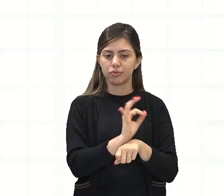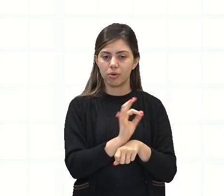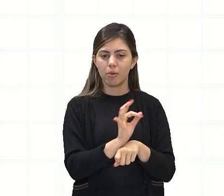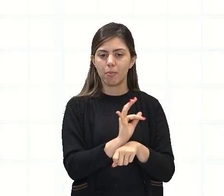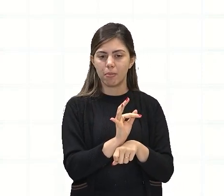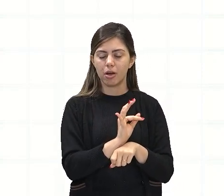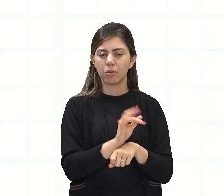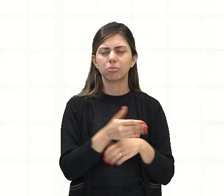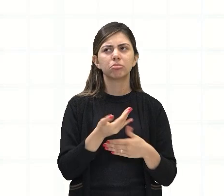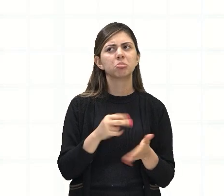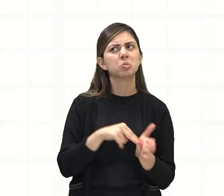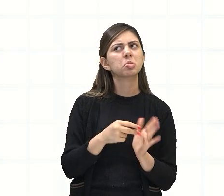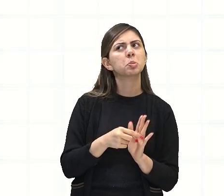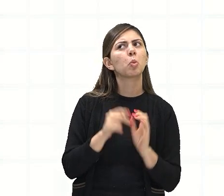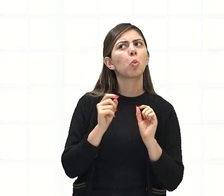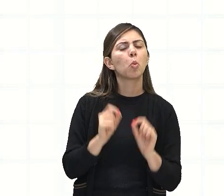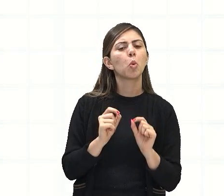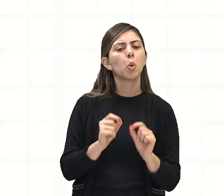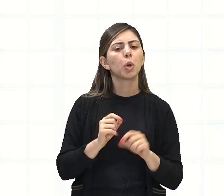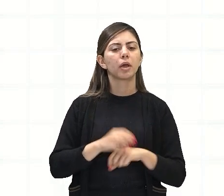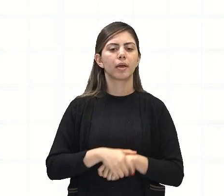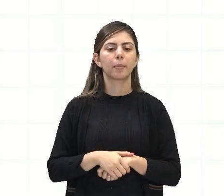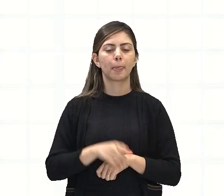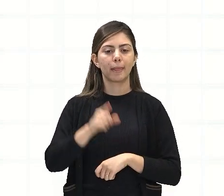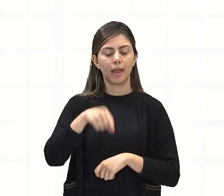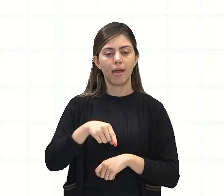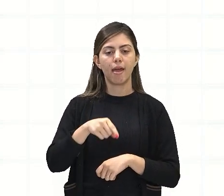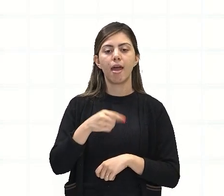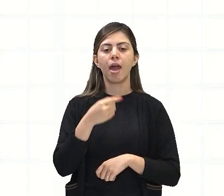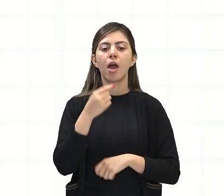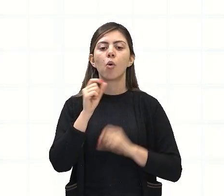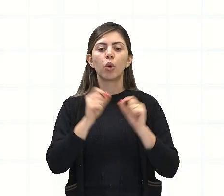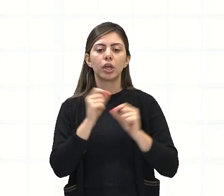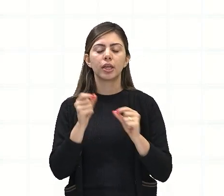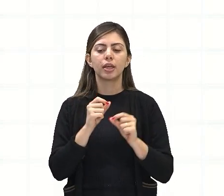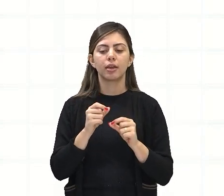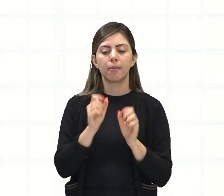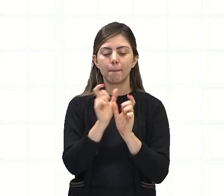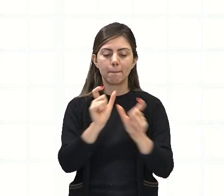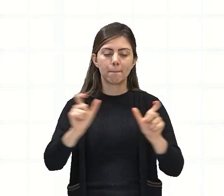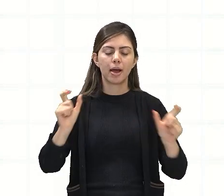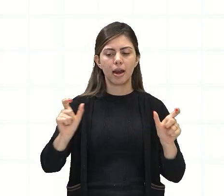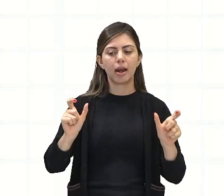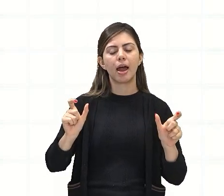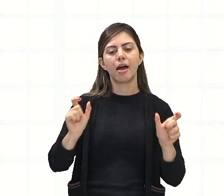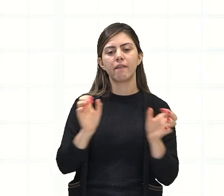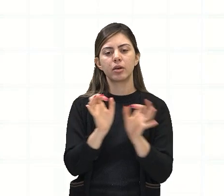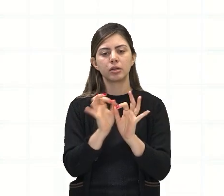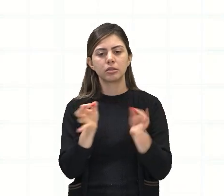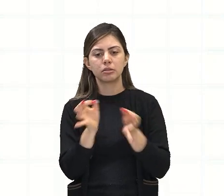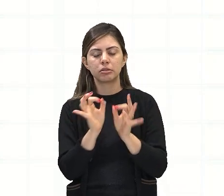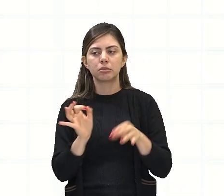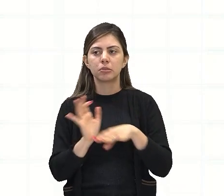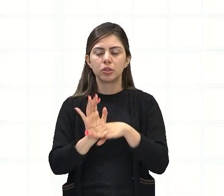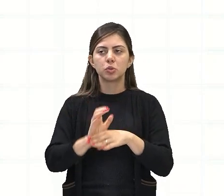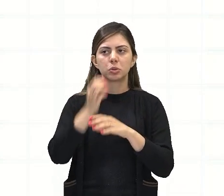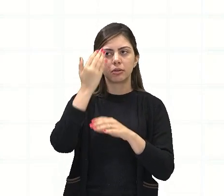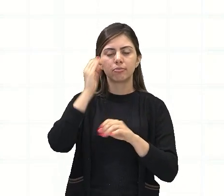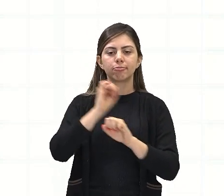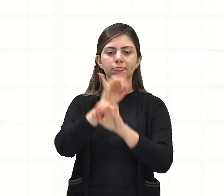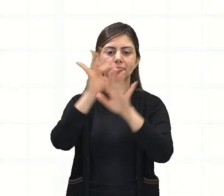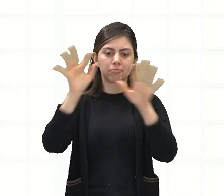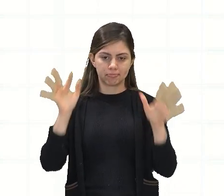que significa isso? Linguagem clara, fundada na gramática normativa, é uma